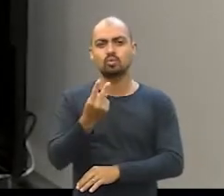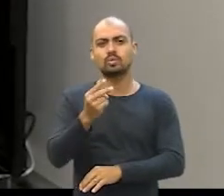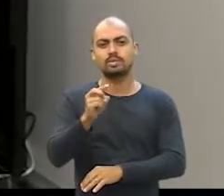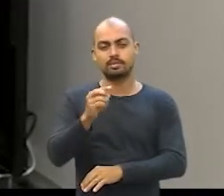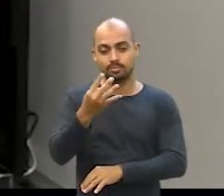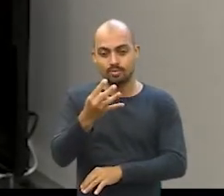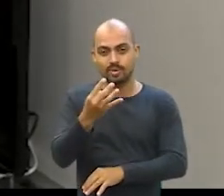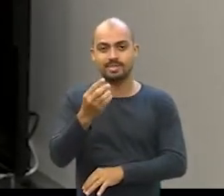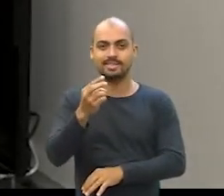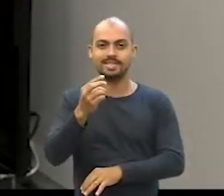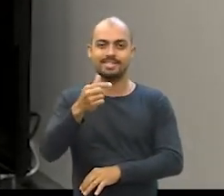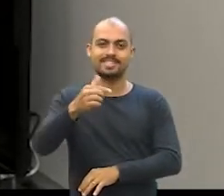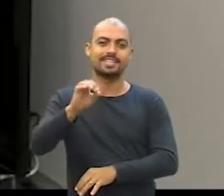um dos